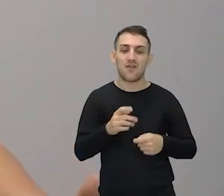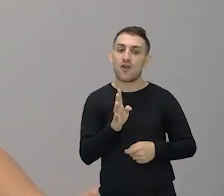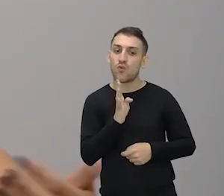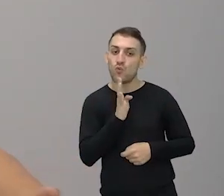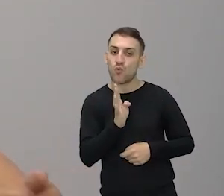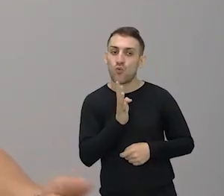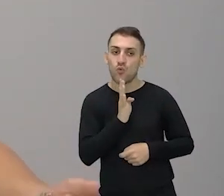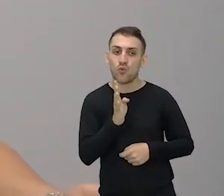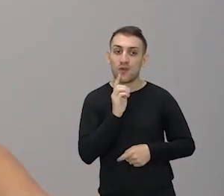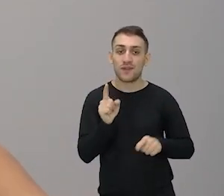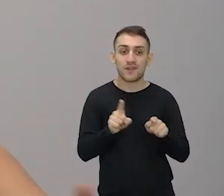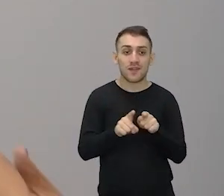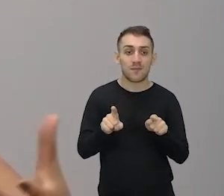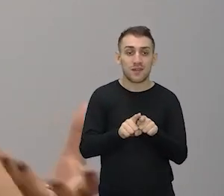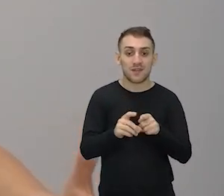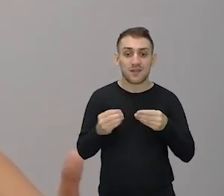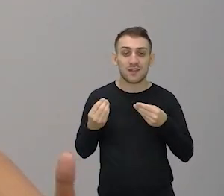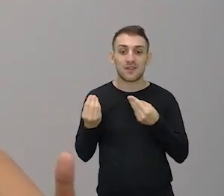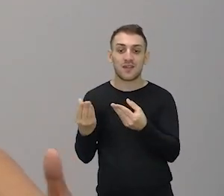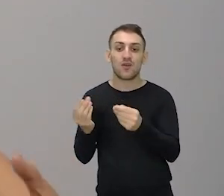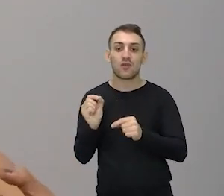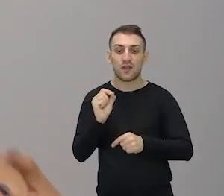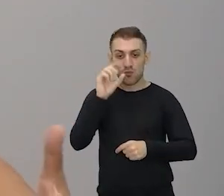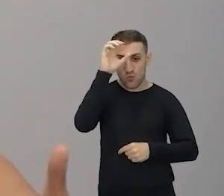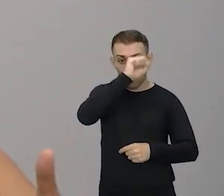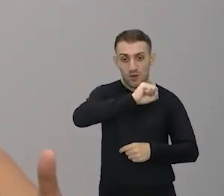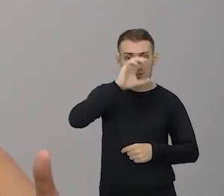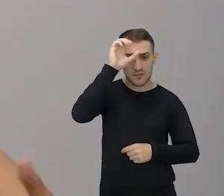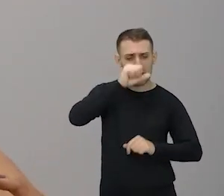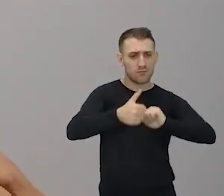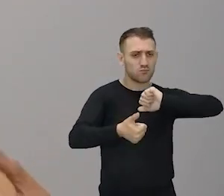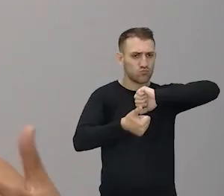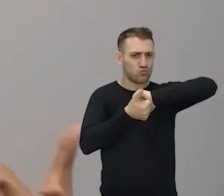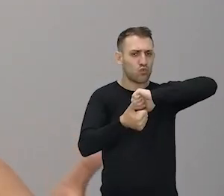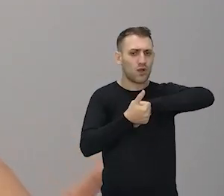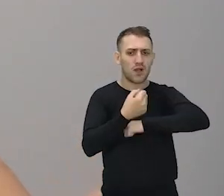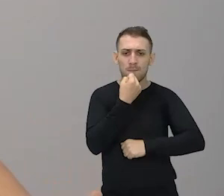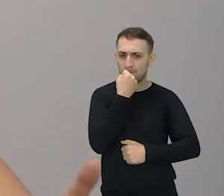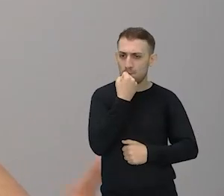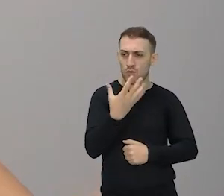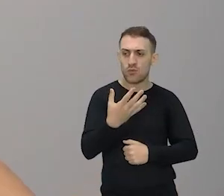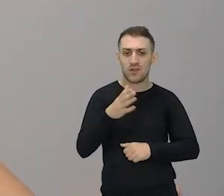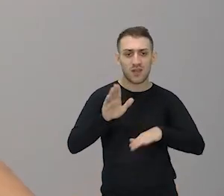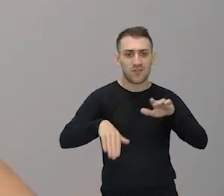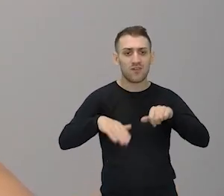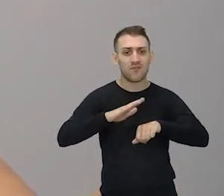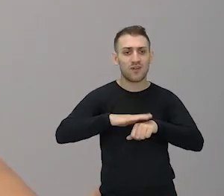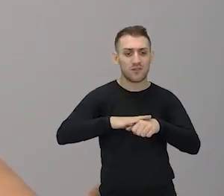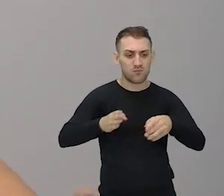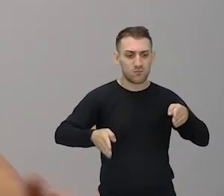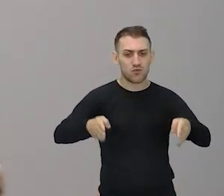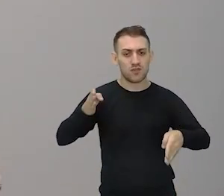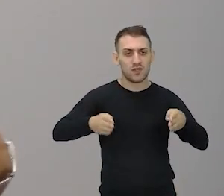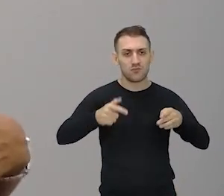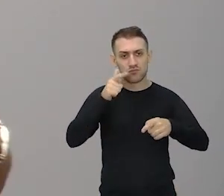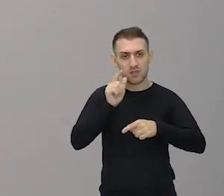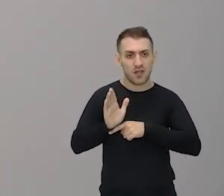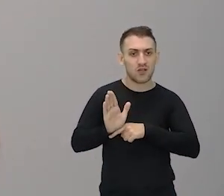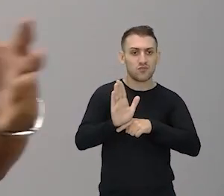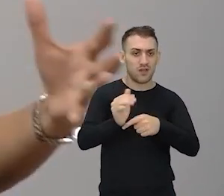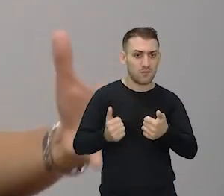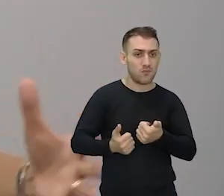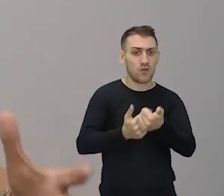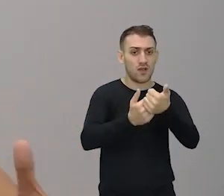conhecer quanto oferecer uma aprendizagem de qualidade e muitas vezes fazer um processo de recuperação. E aí nós